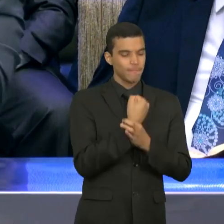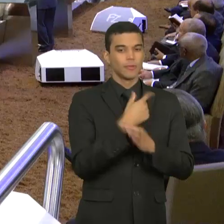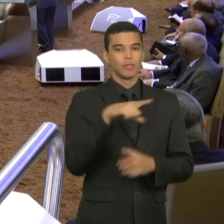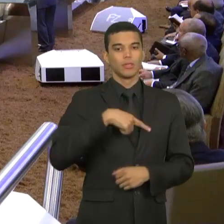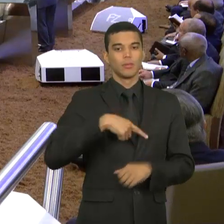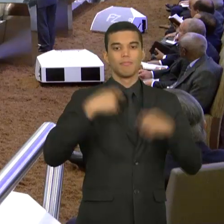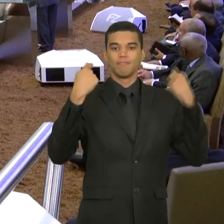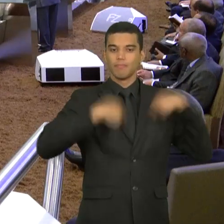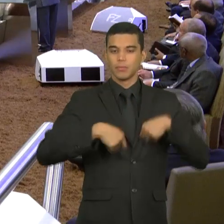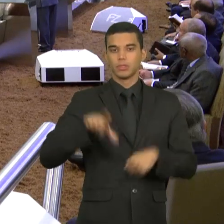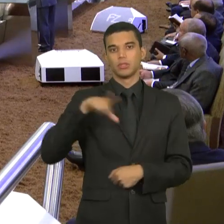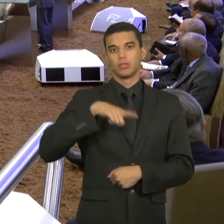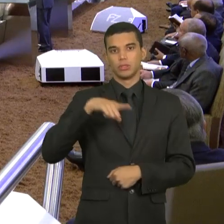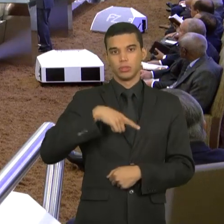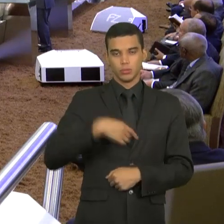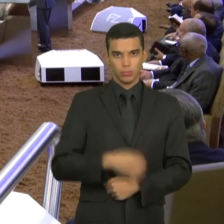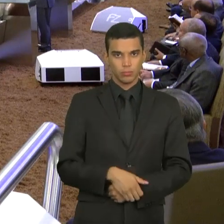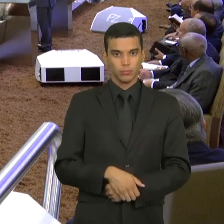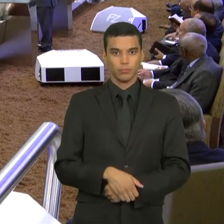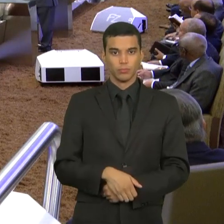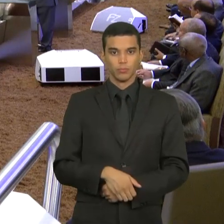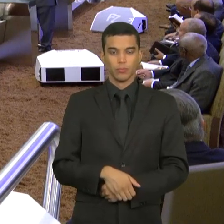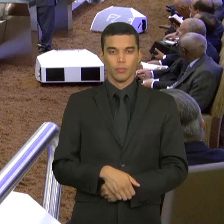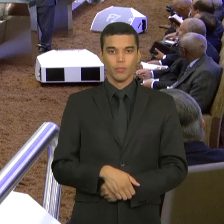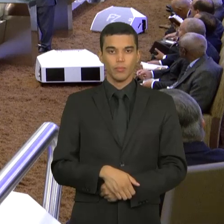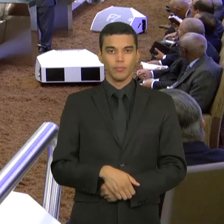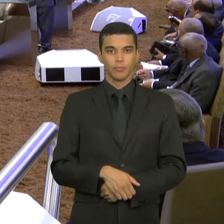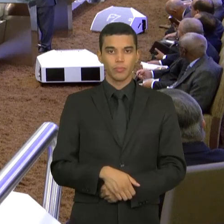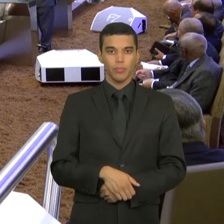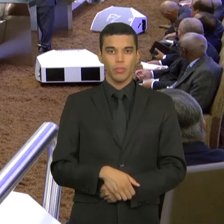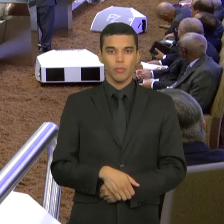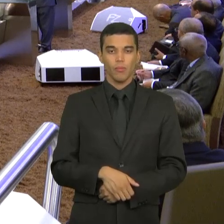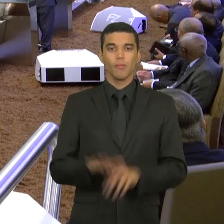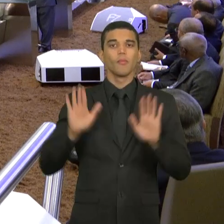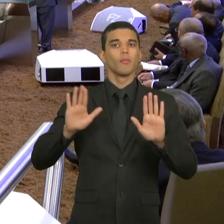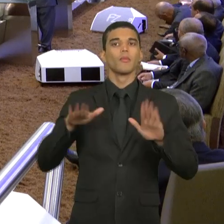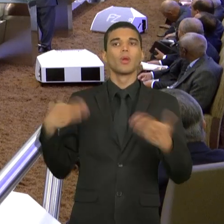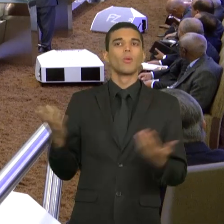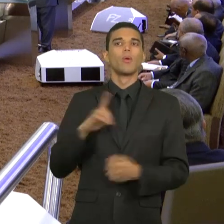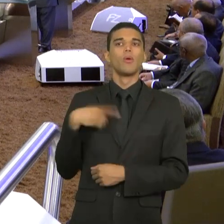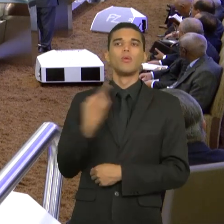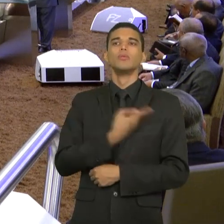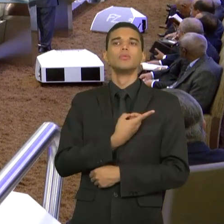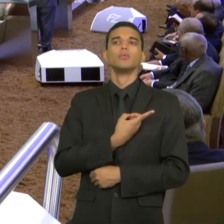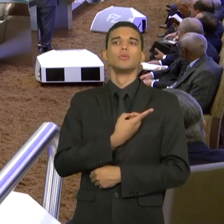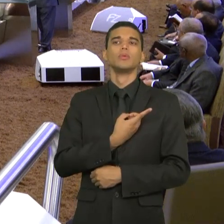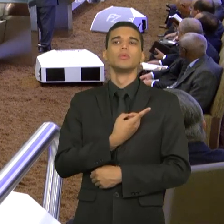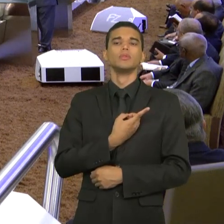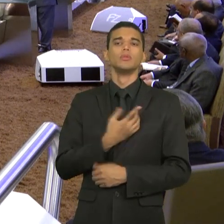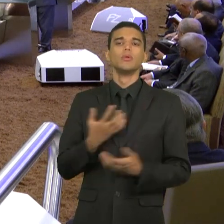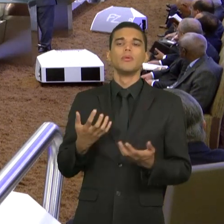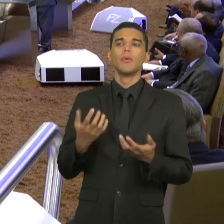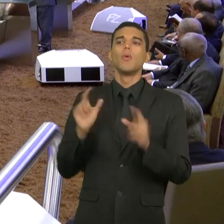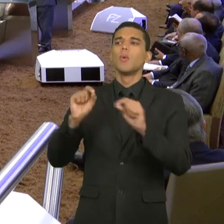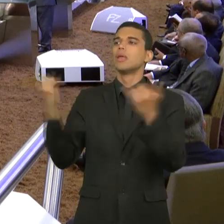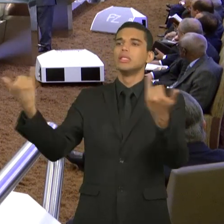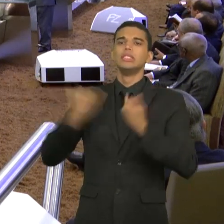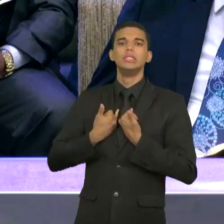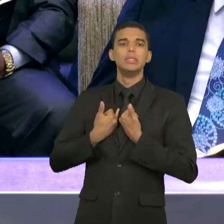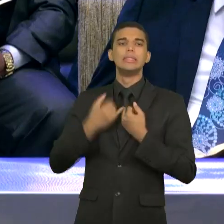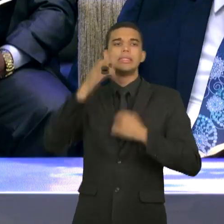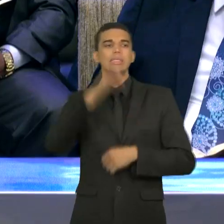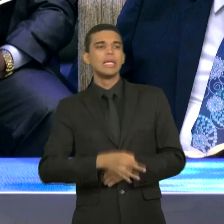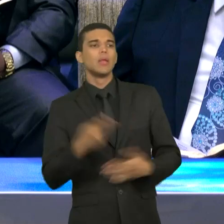bases Morais Onde estão os princípios Morais que nós abraçamos quem é que diz para nós o que é certo o que é errado